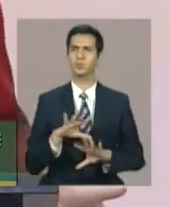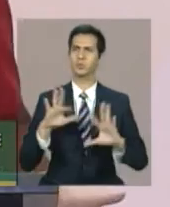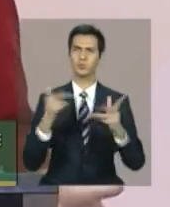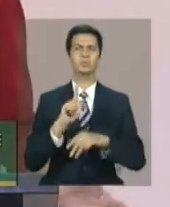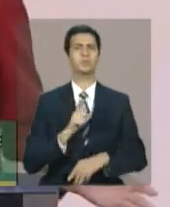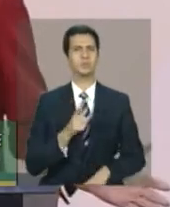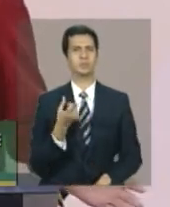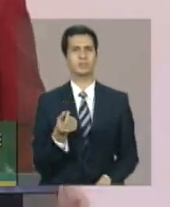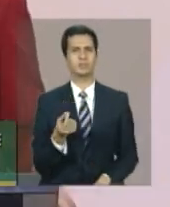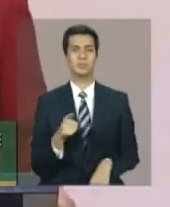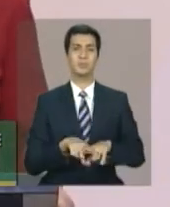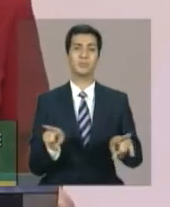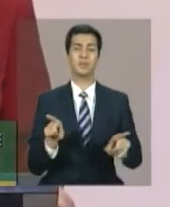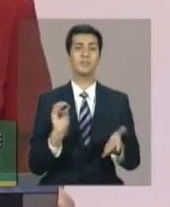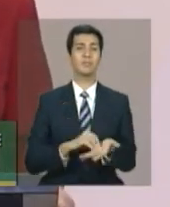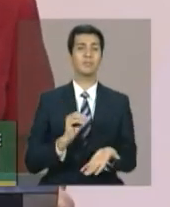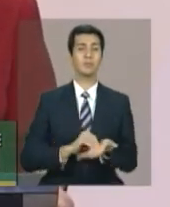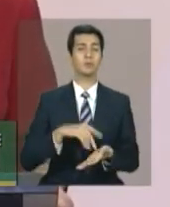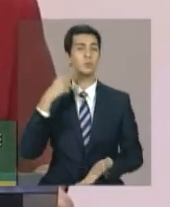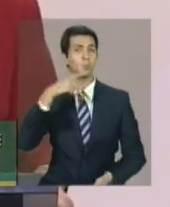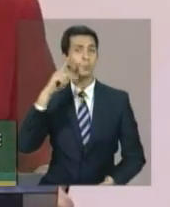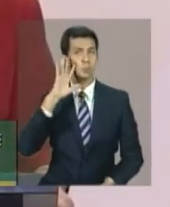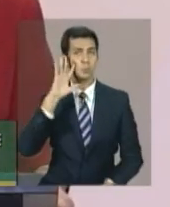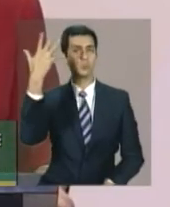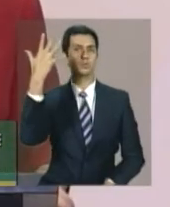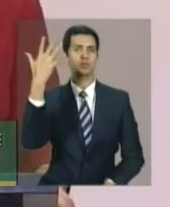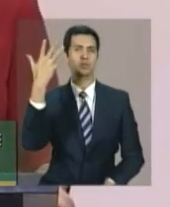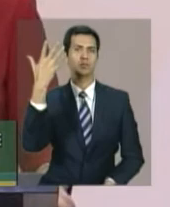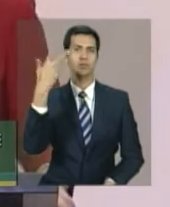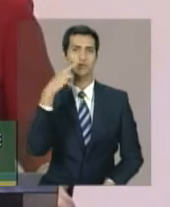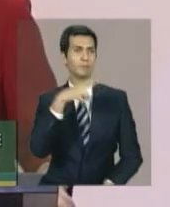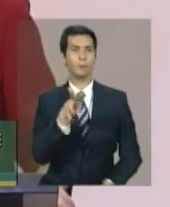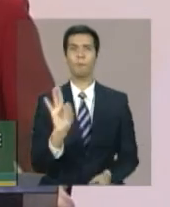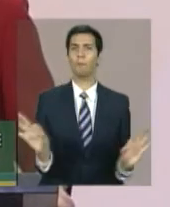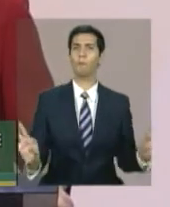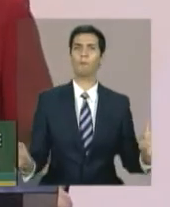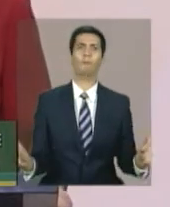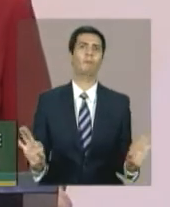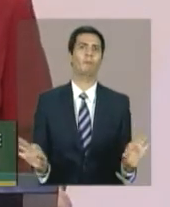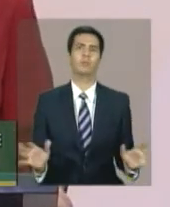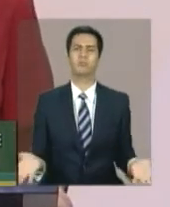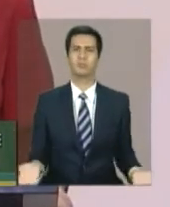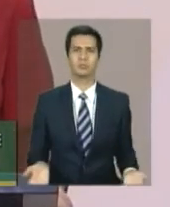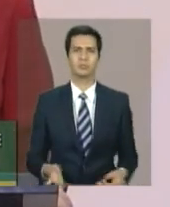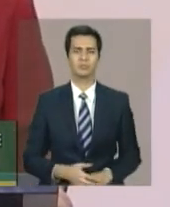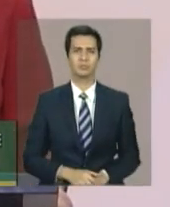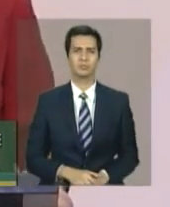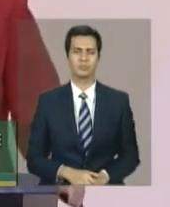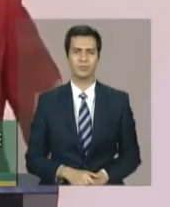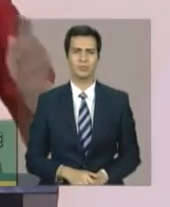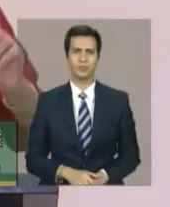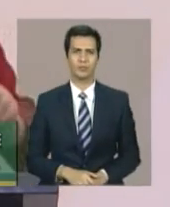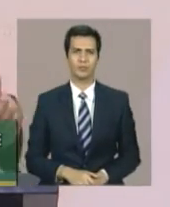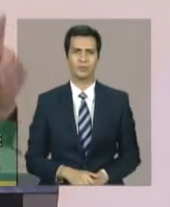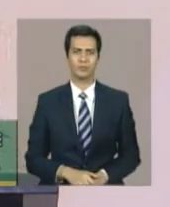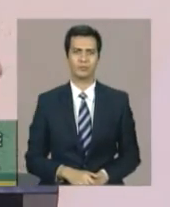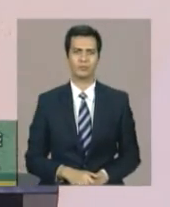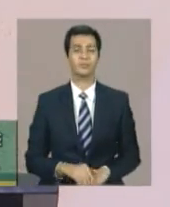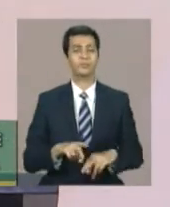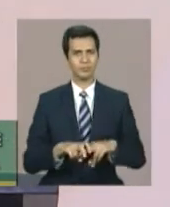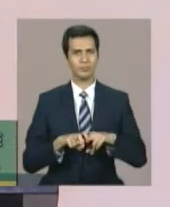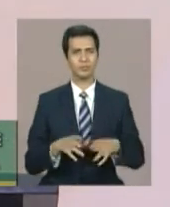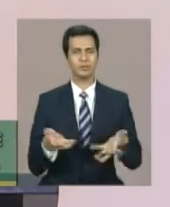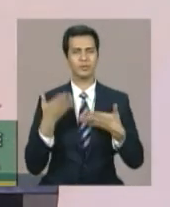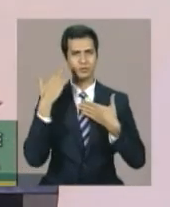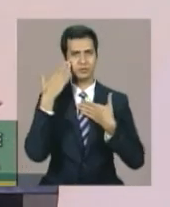de decisões políticas que nós não vemos ser tomadas em definitivo. Por isso, eu queria